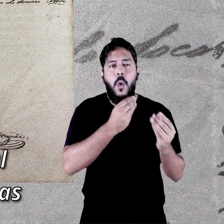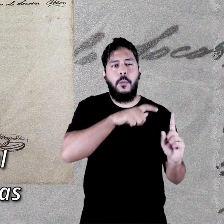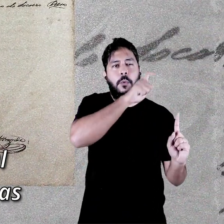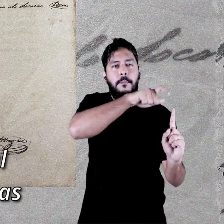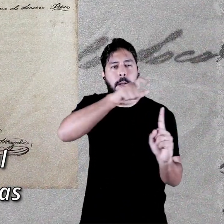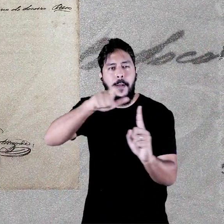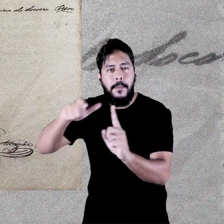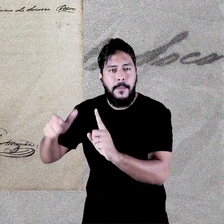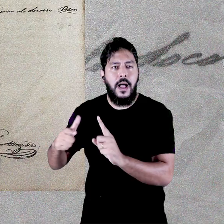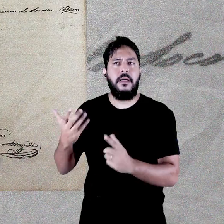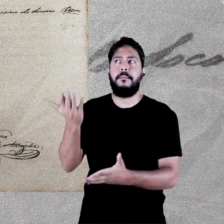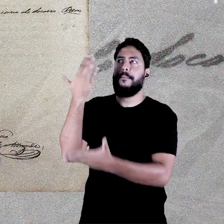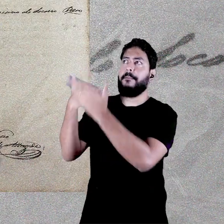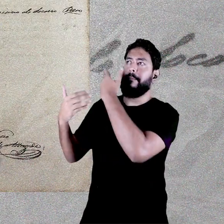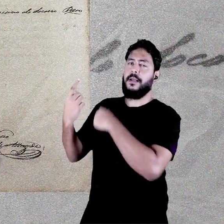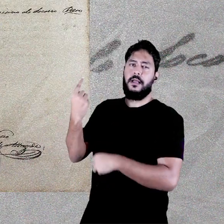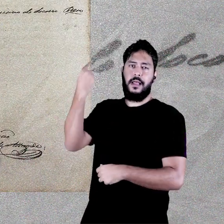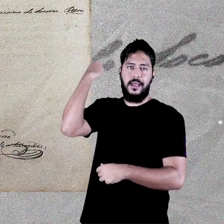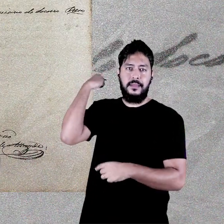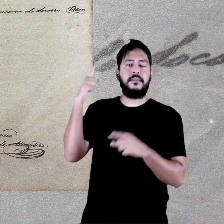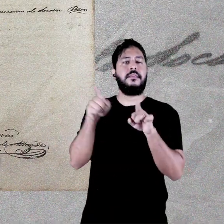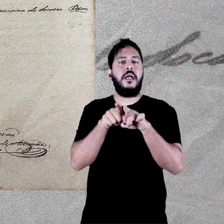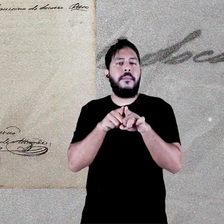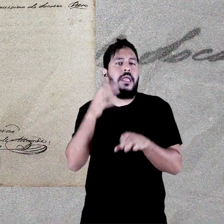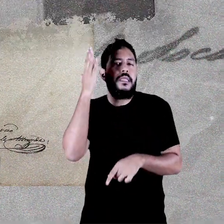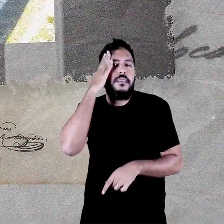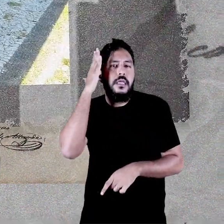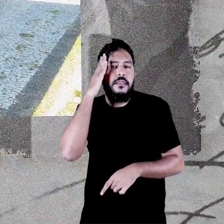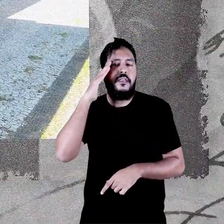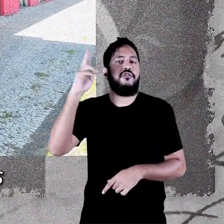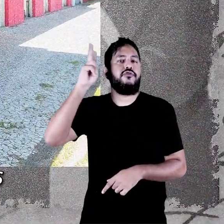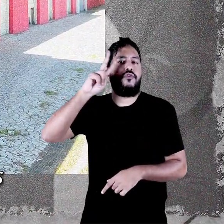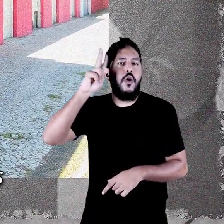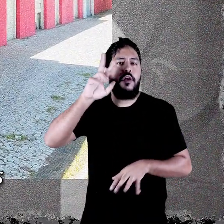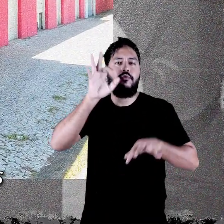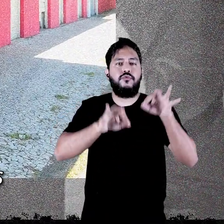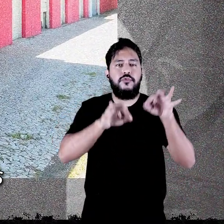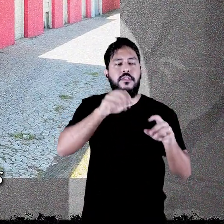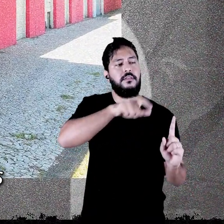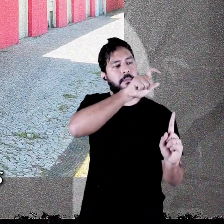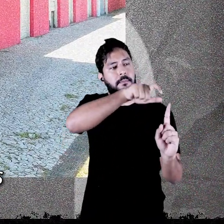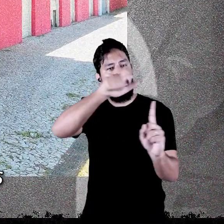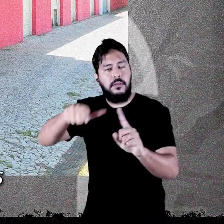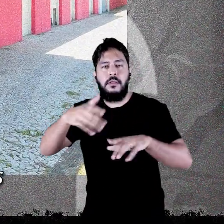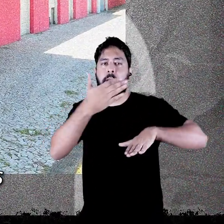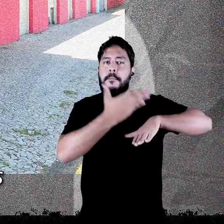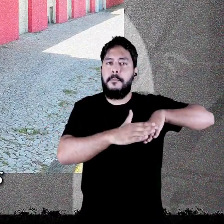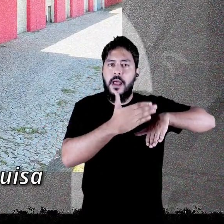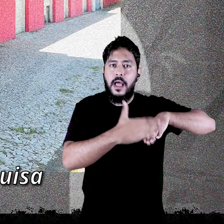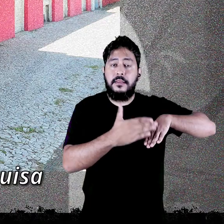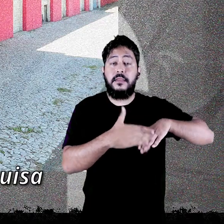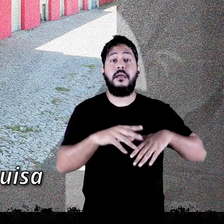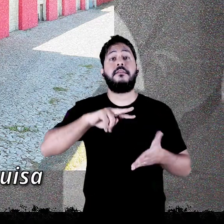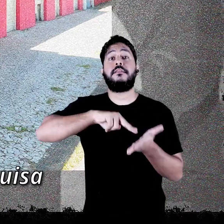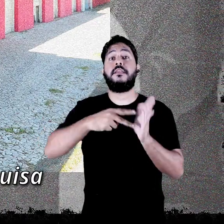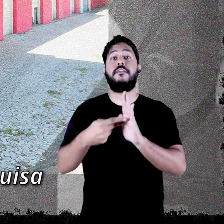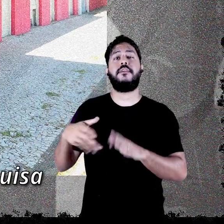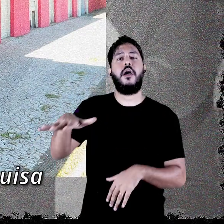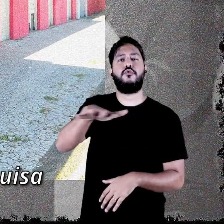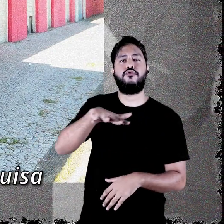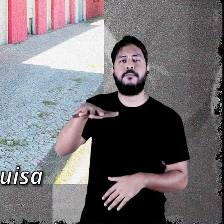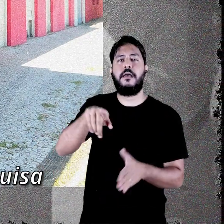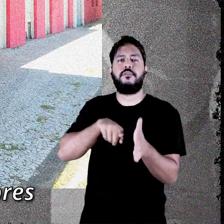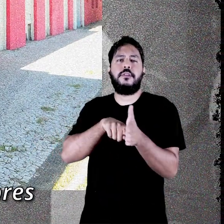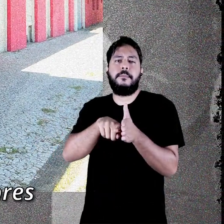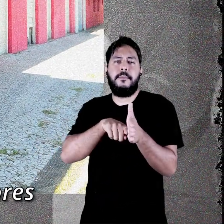outras épocas e analisarem e entenderem a história da justiça, seus agentes e suas práticas, tornando-se um espaço